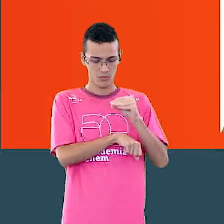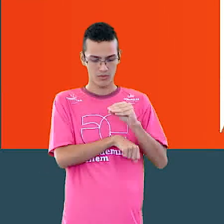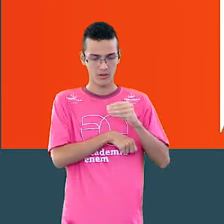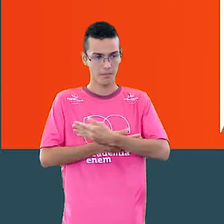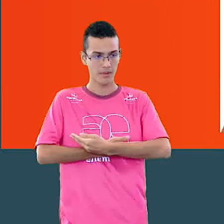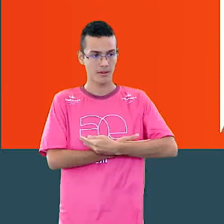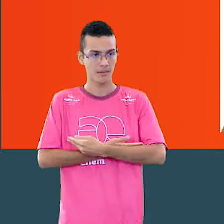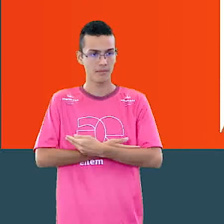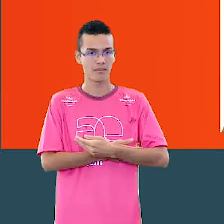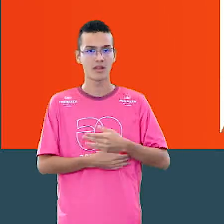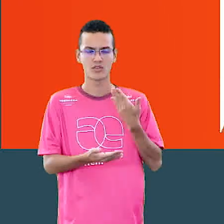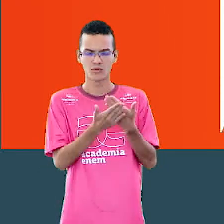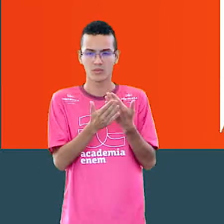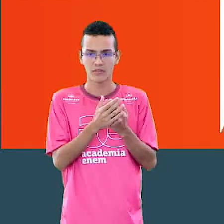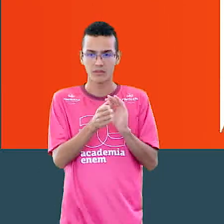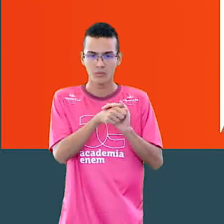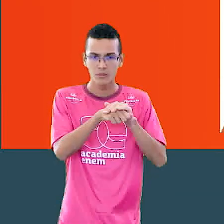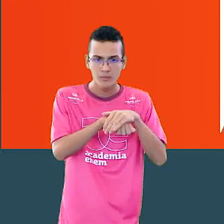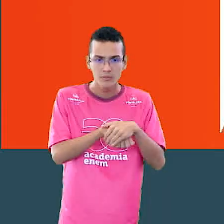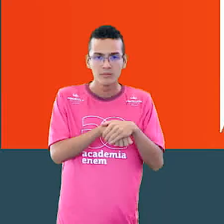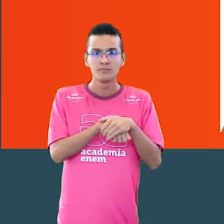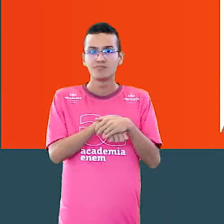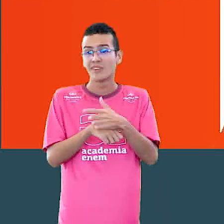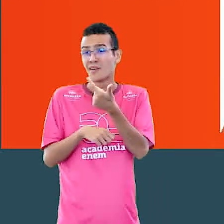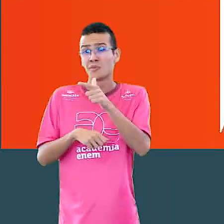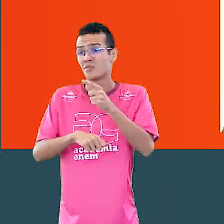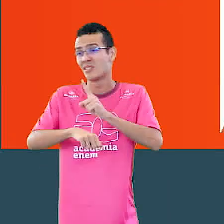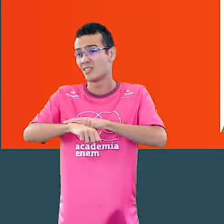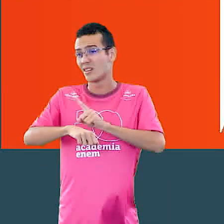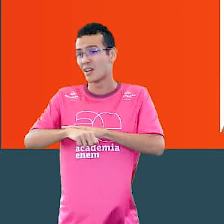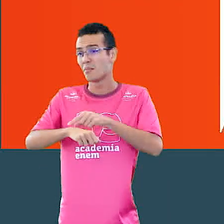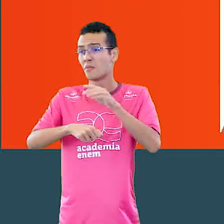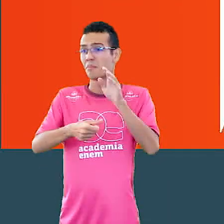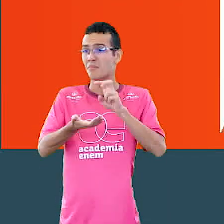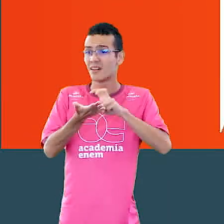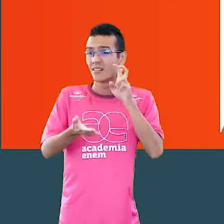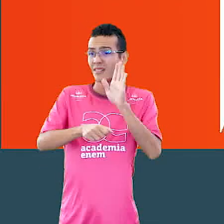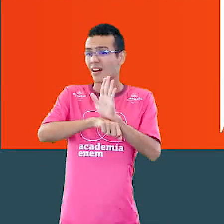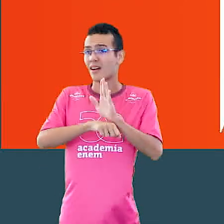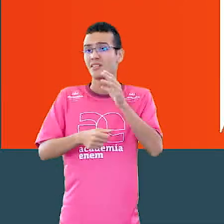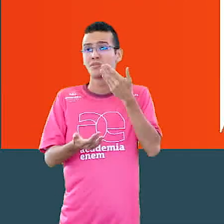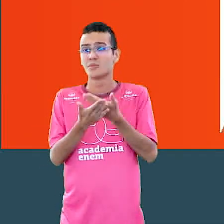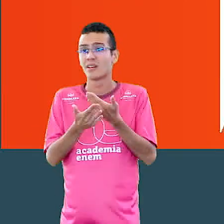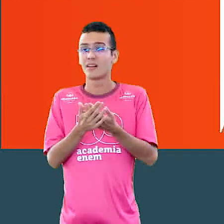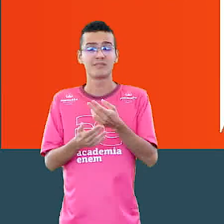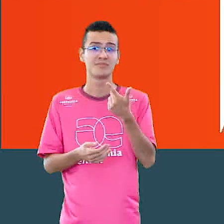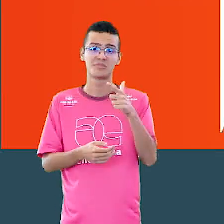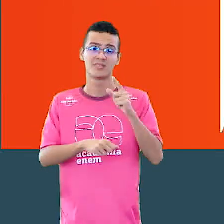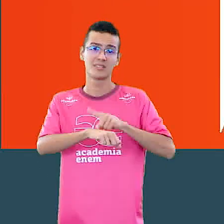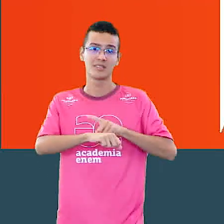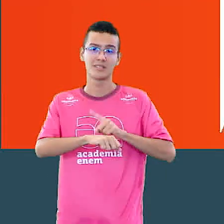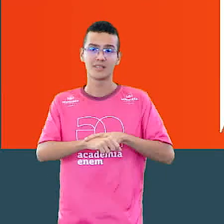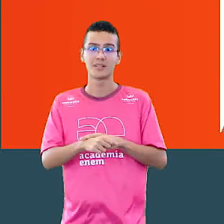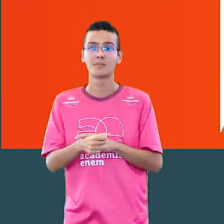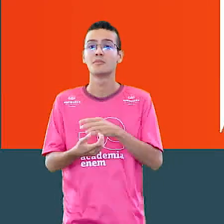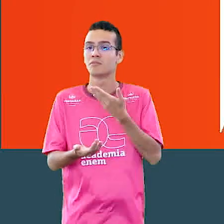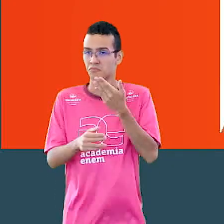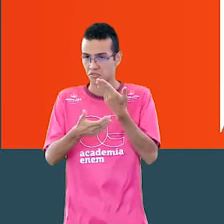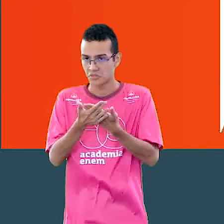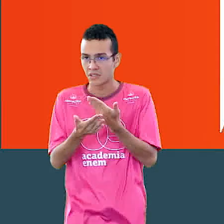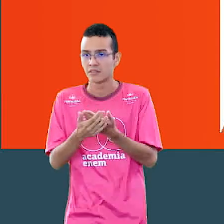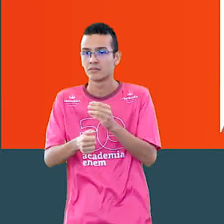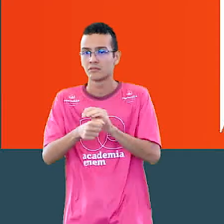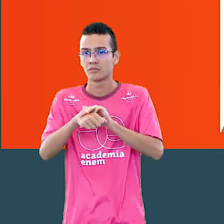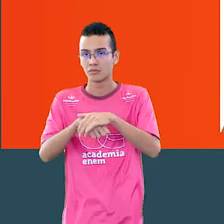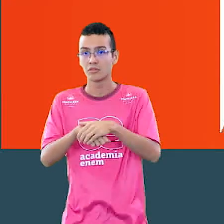Ela não tinha tempo para estudar de manhã, de dia, ela estudava à noite, tá? E ela conseguiu, aos 25 anos, terminar o